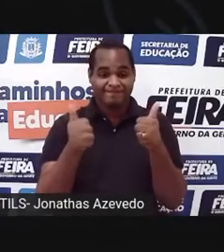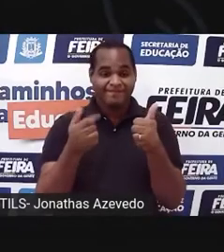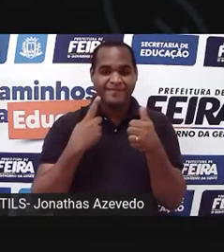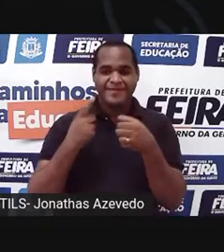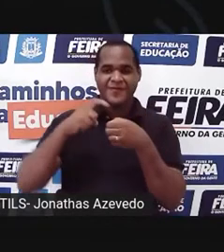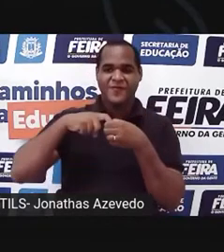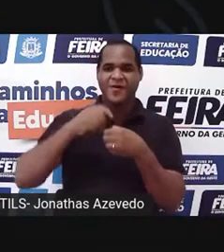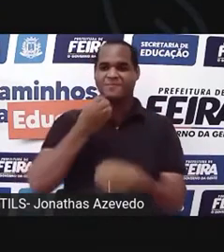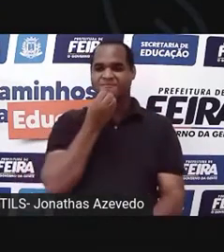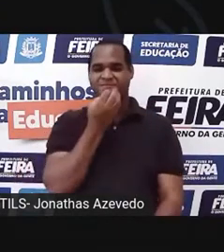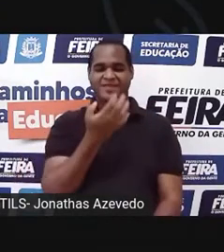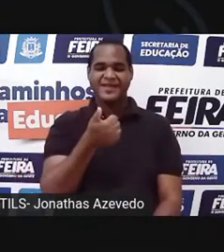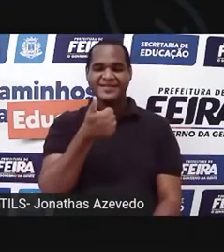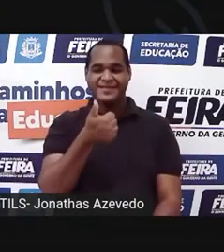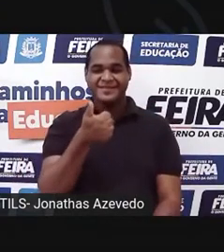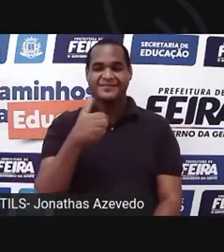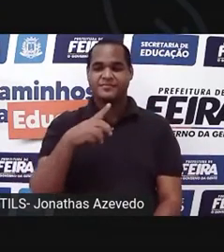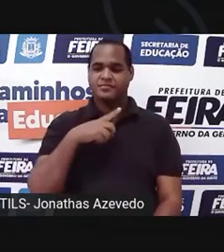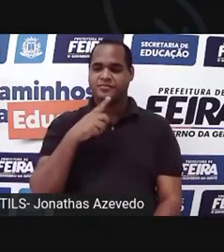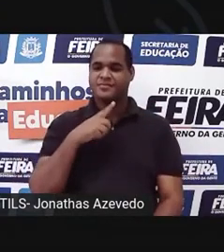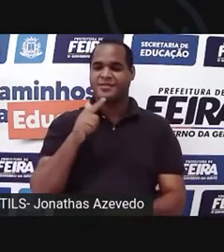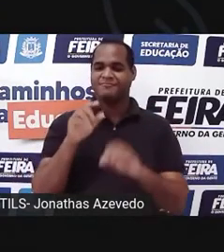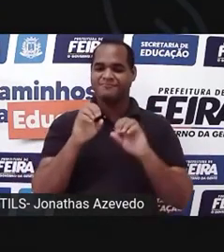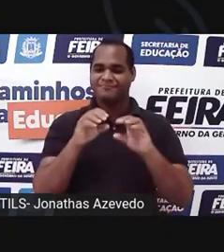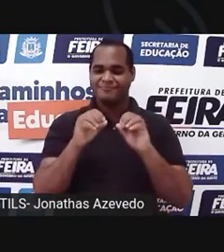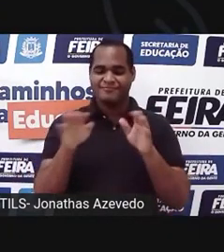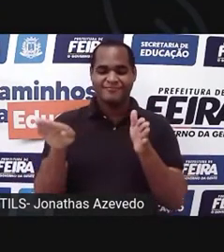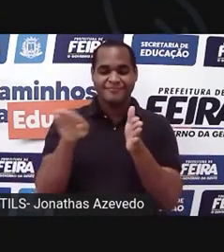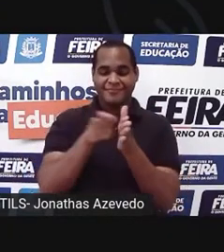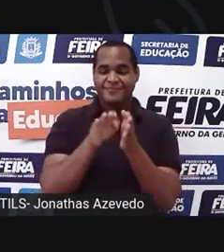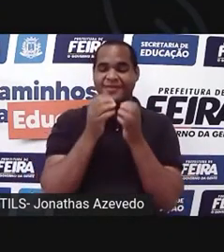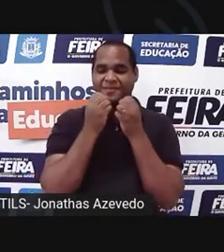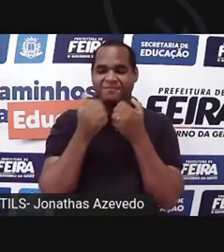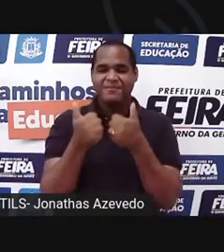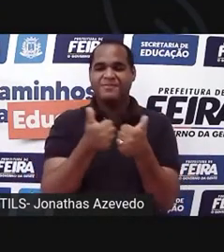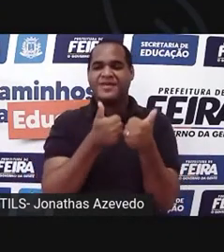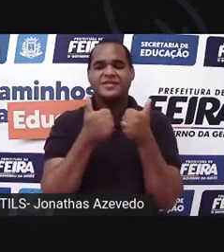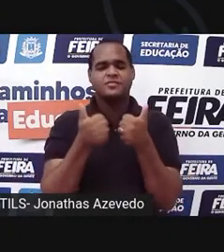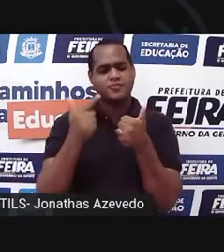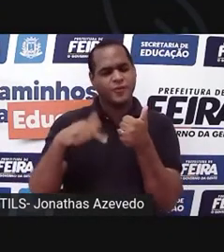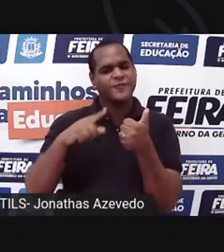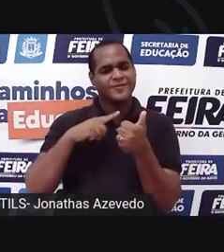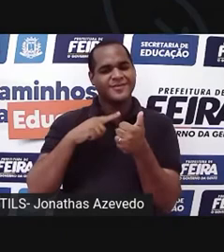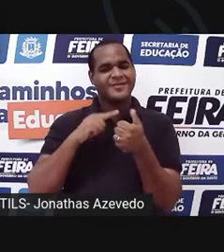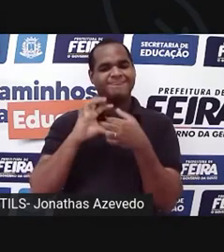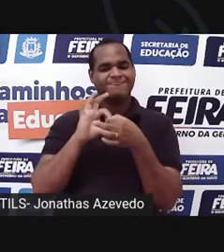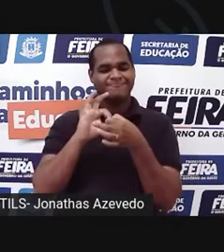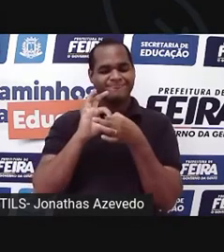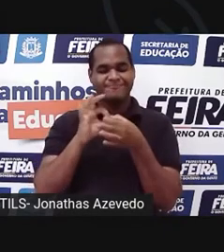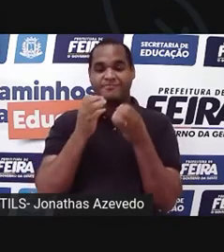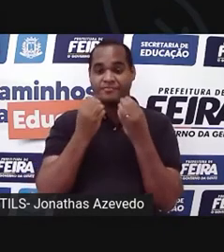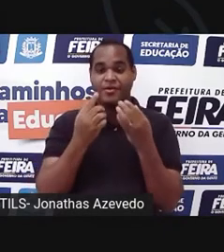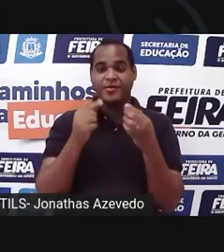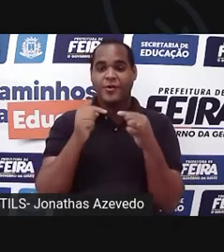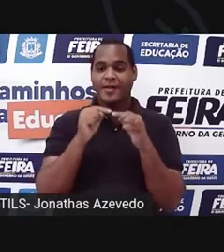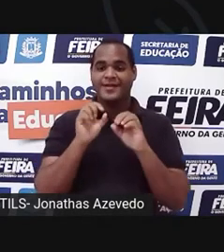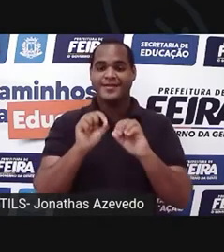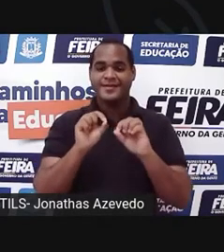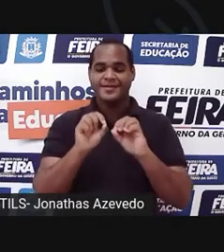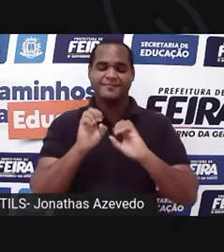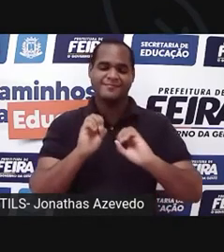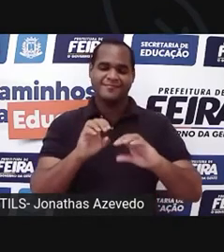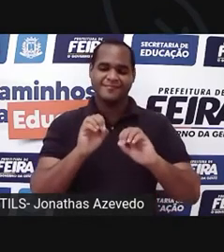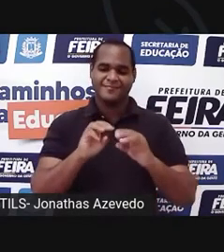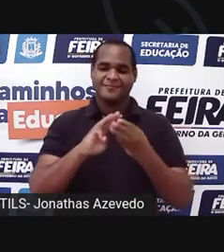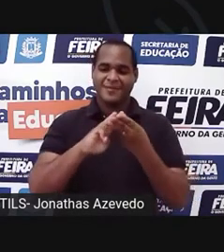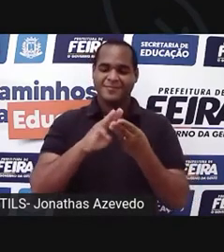Estamos de volta! É isso aí, chegamos! É, de novo, aula de matemática,